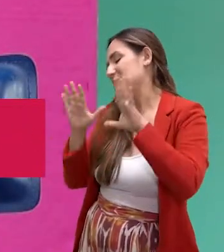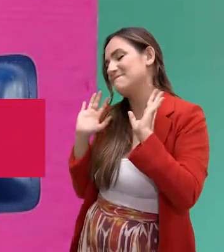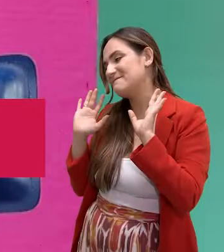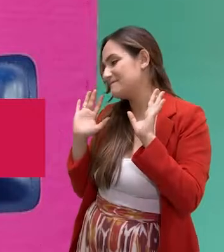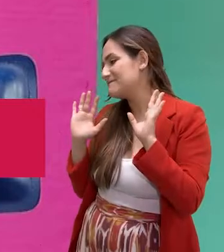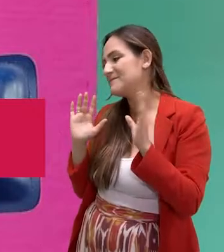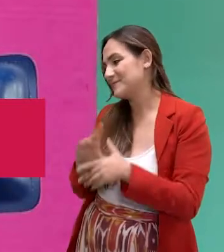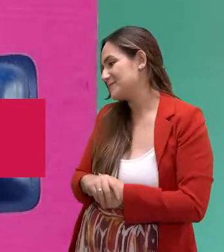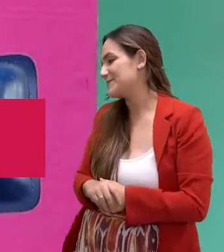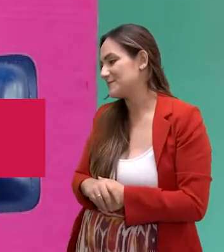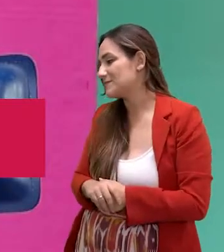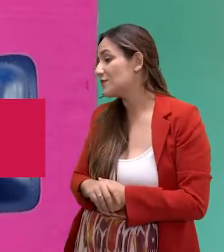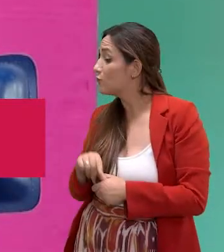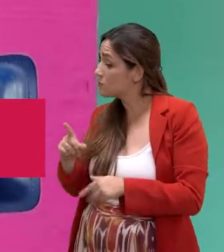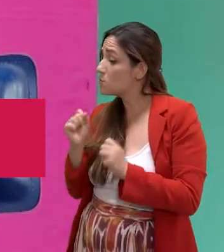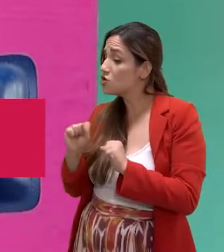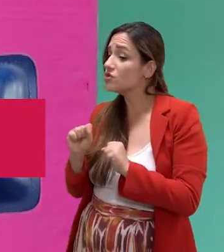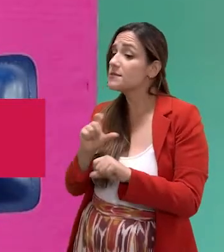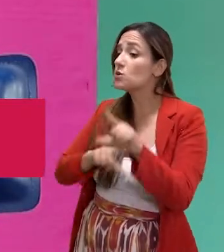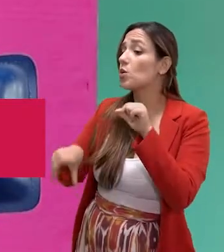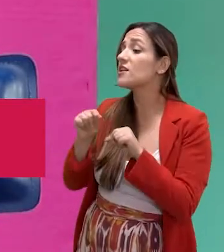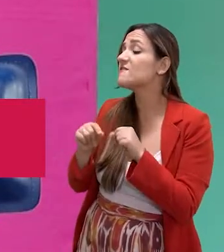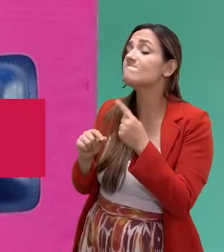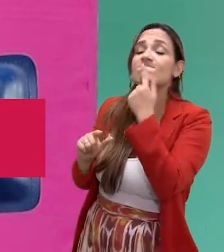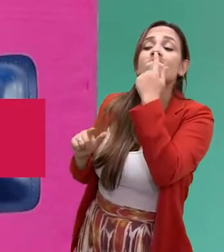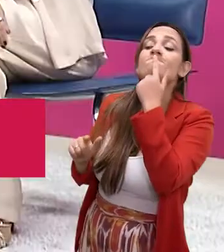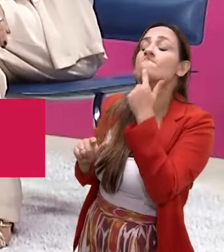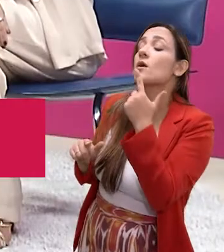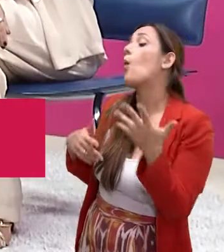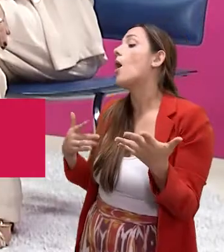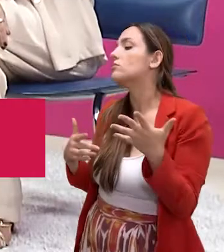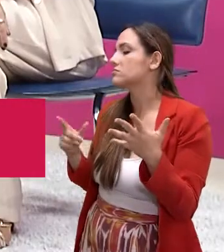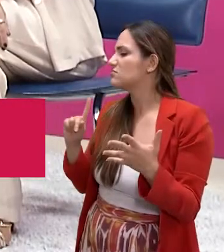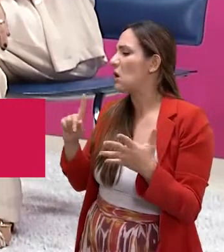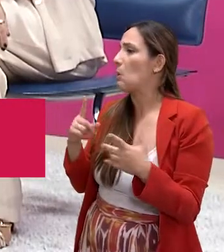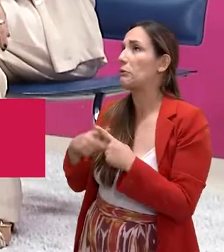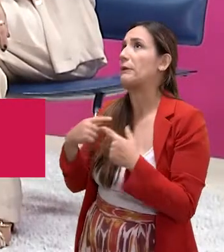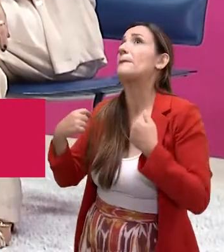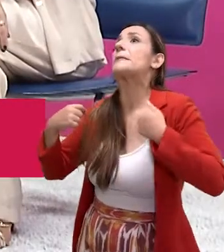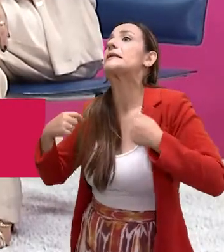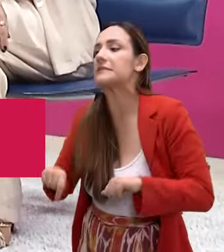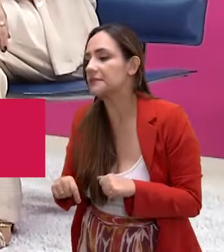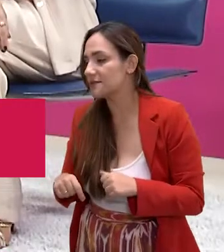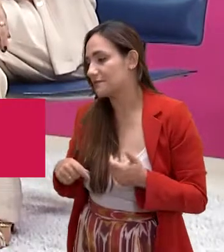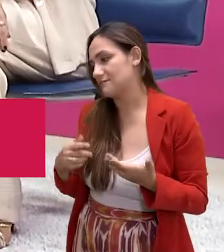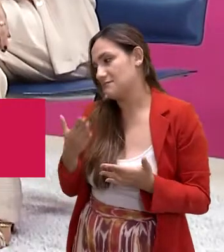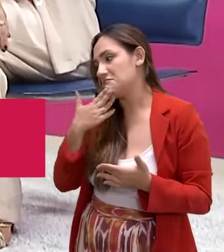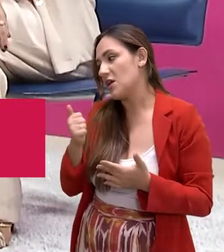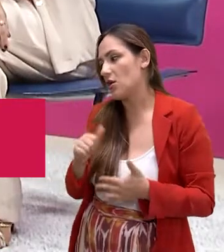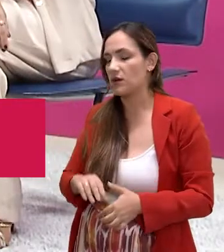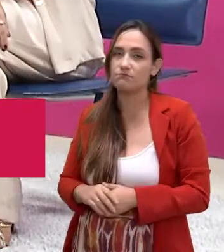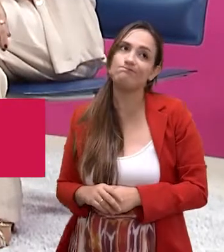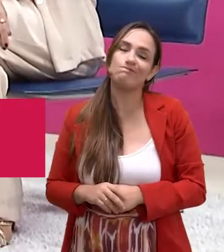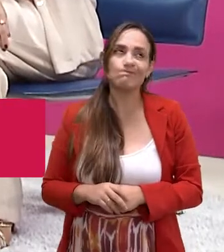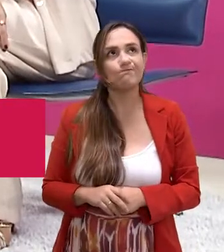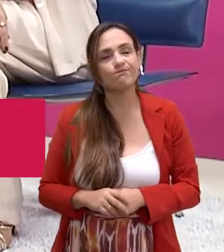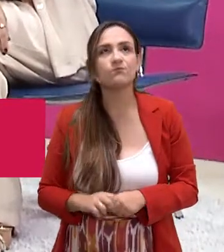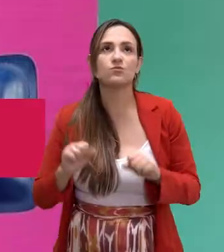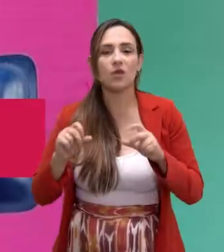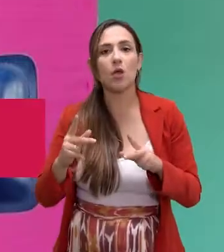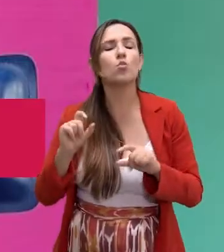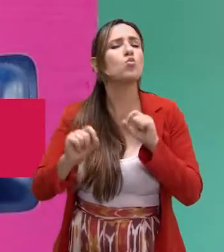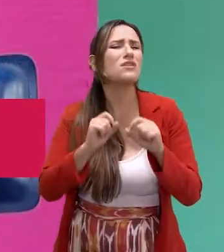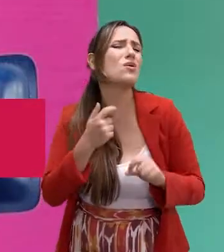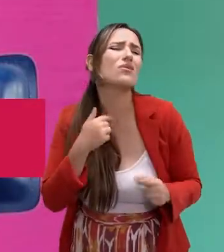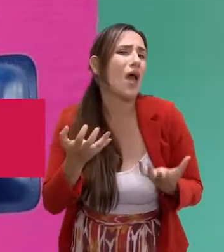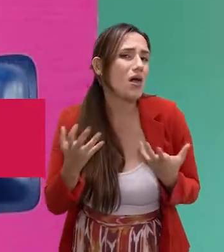escolher por querer escolher, não pela necessidade, né, de se fazer uma escolha. Então, eu acho que começa por